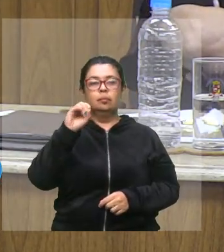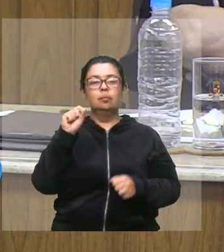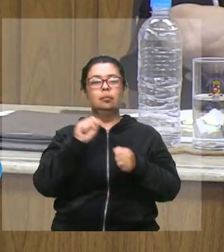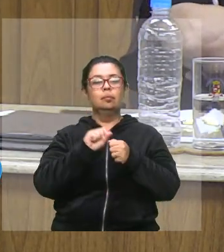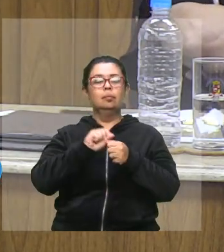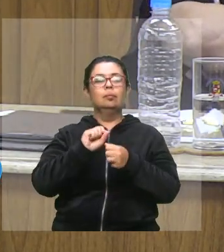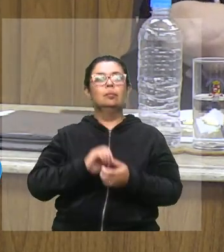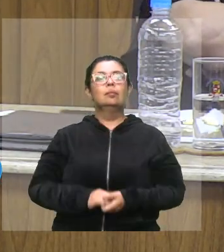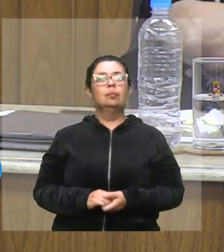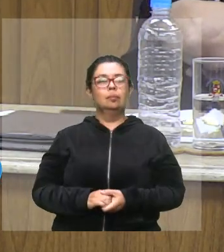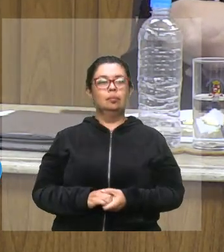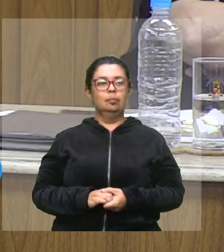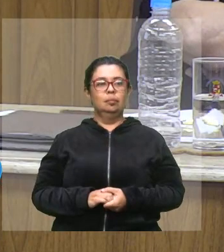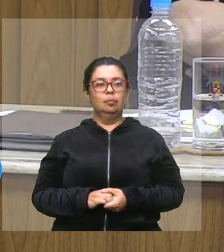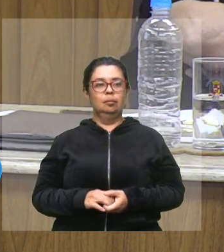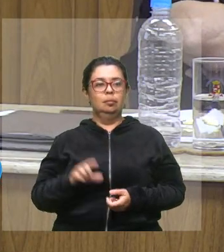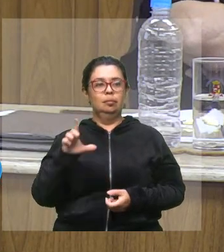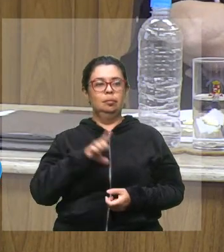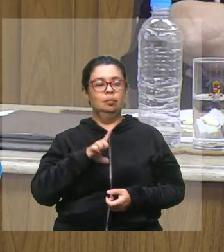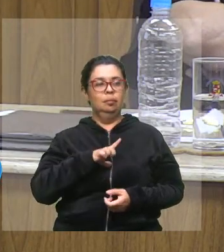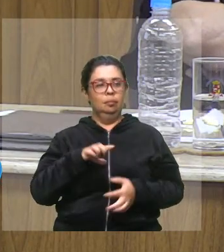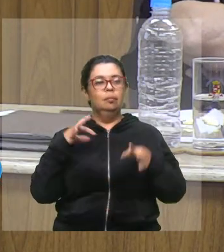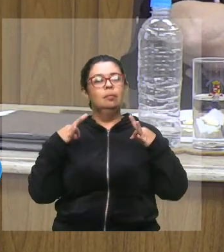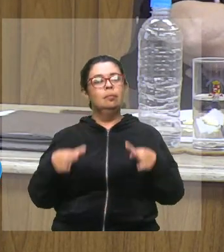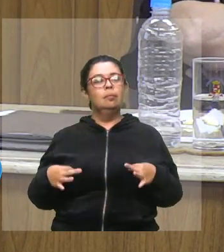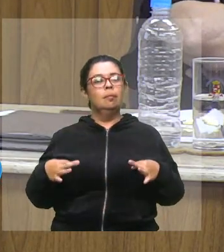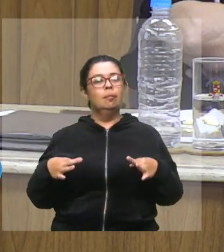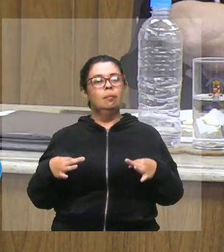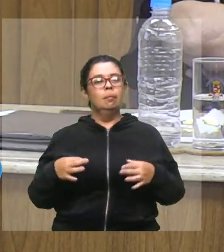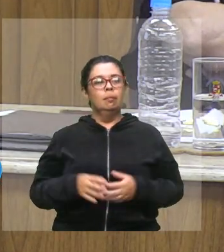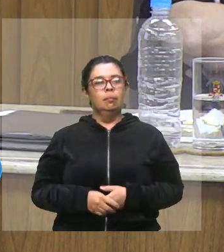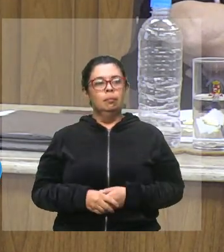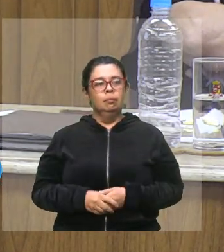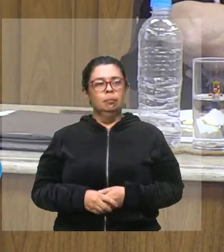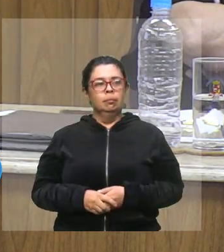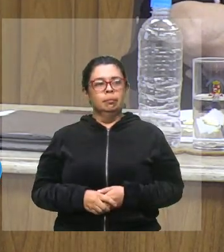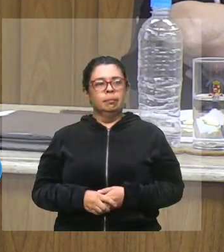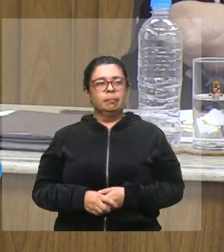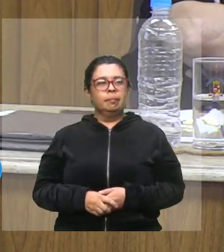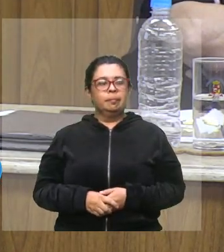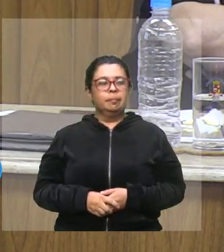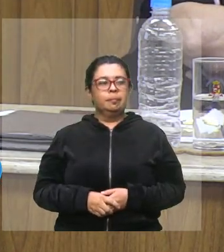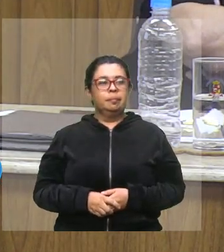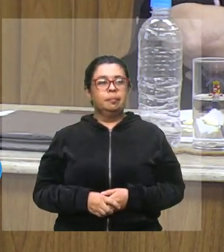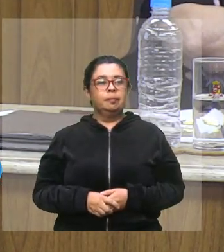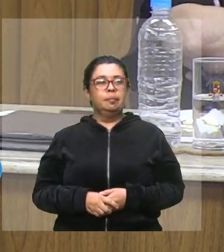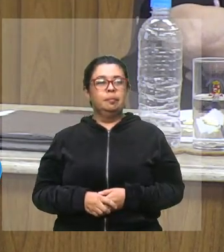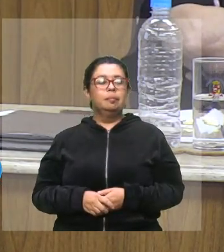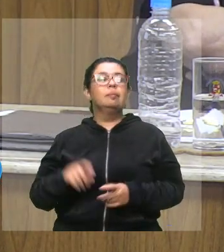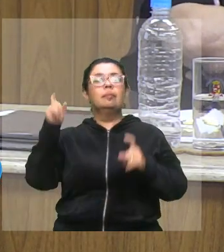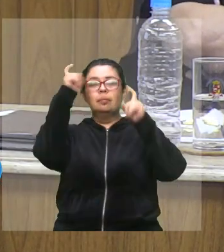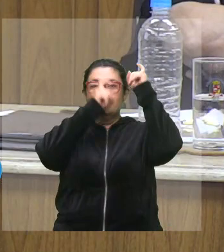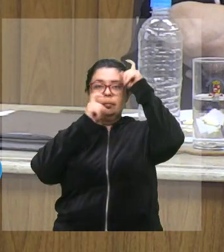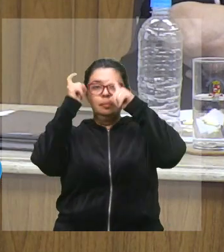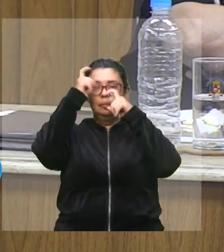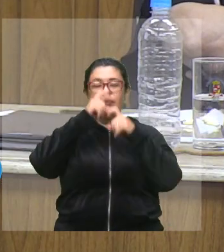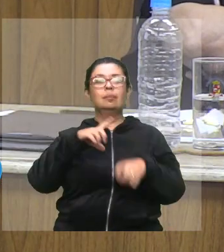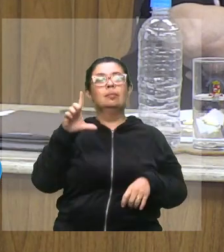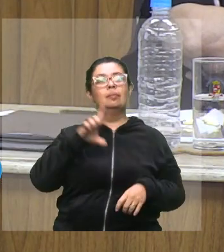eu tenho a certeza que uma das grandes angústias que nós tínhamos na cidade de Assis, digo tínhamos, era a